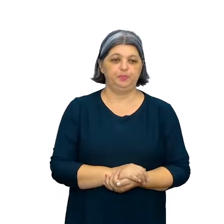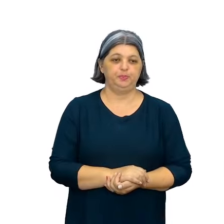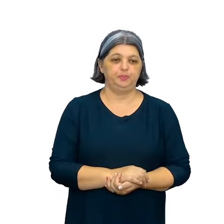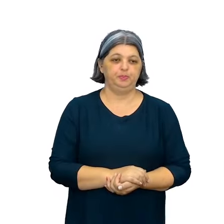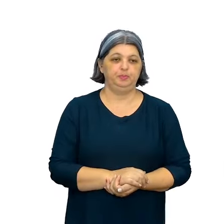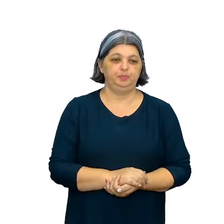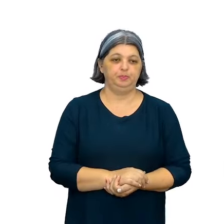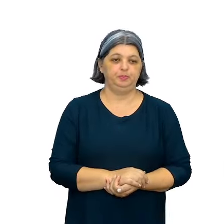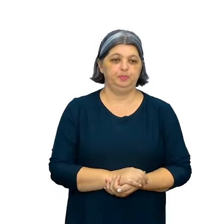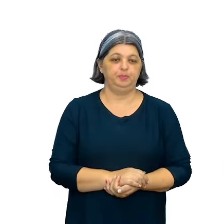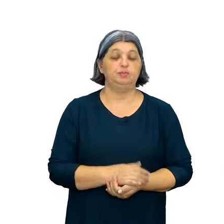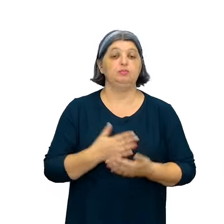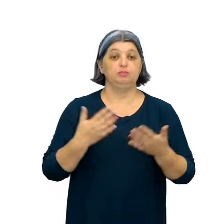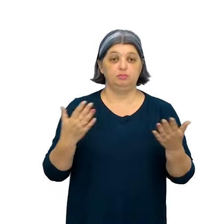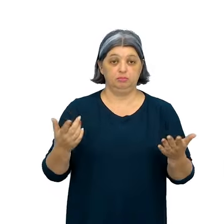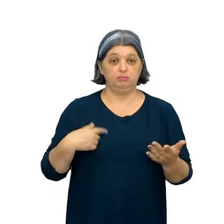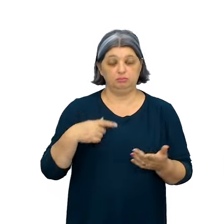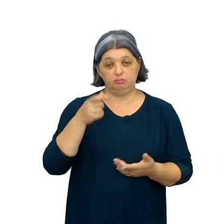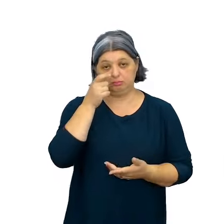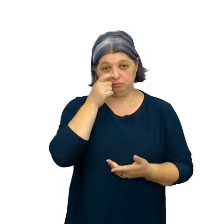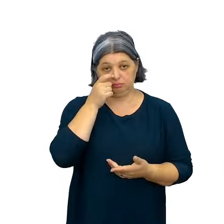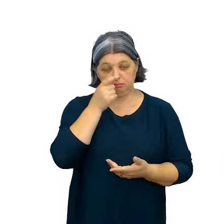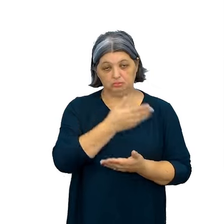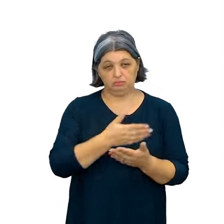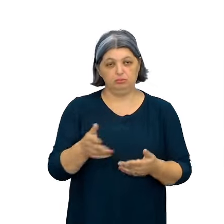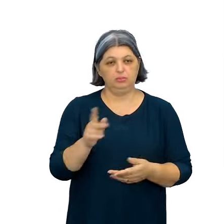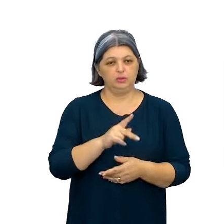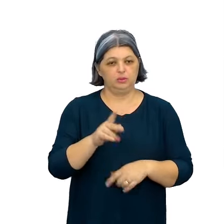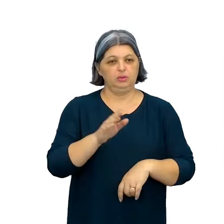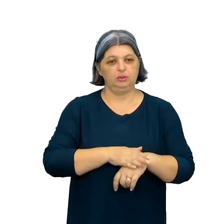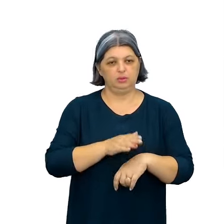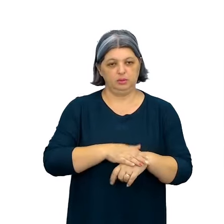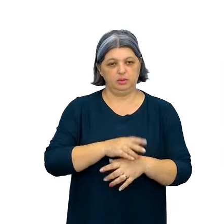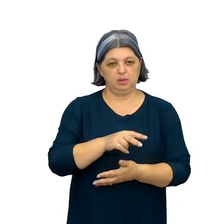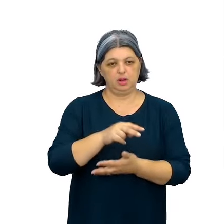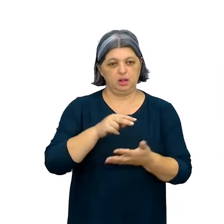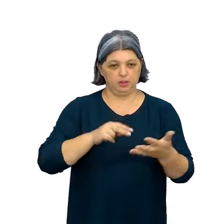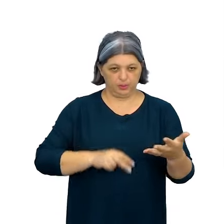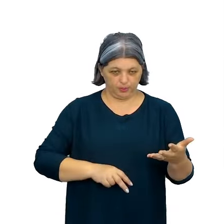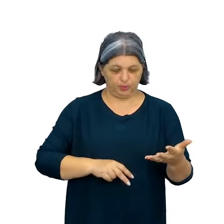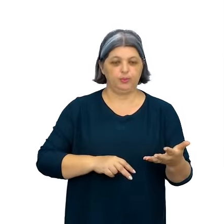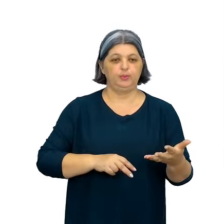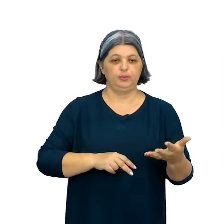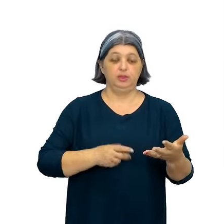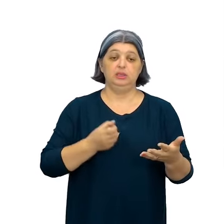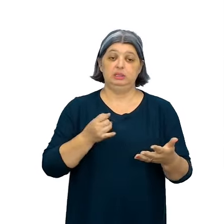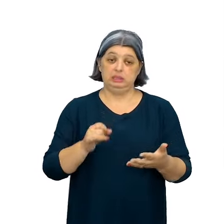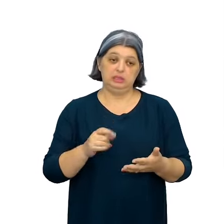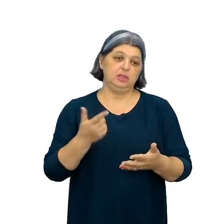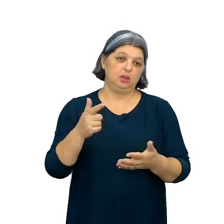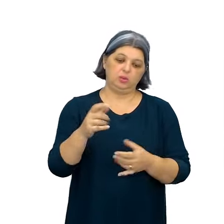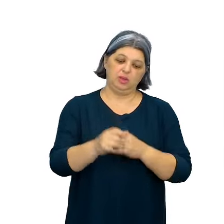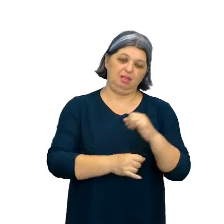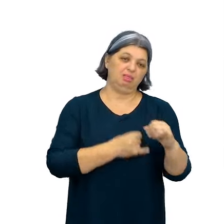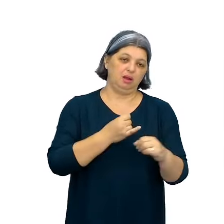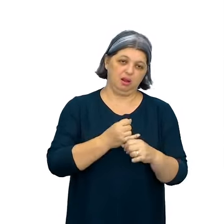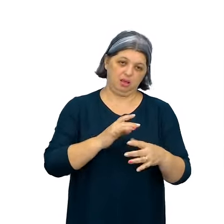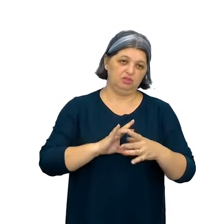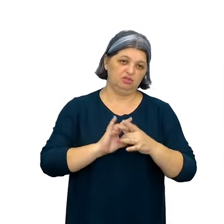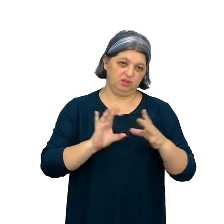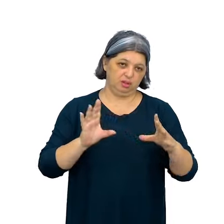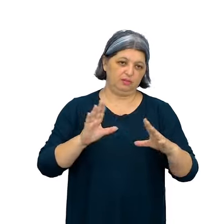professor, seria interessante o professor fazer a leitura da proposição com os alunos, caso não tenha internet à disposição,